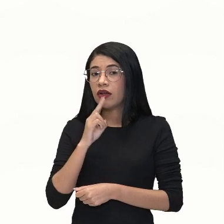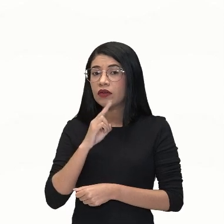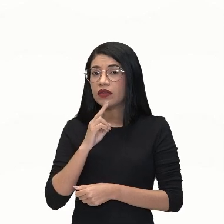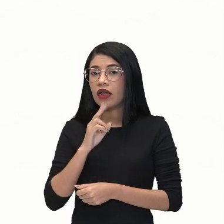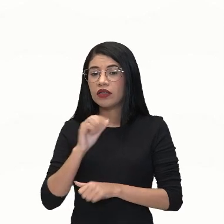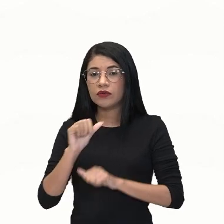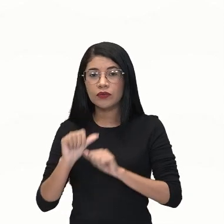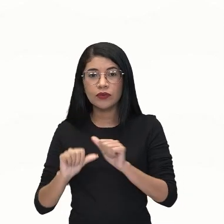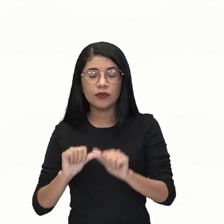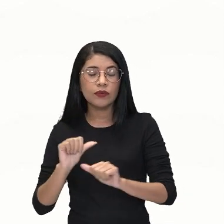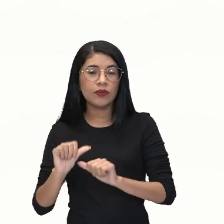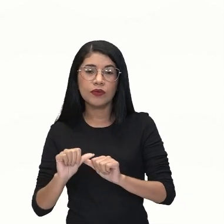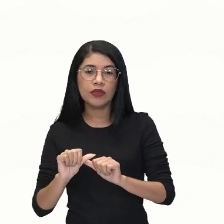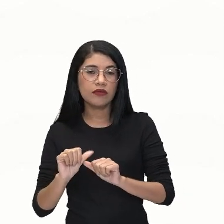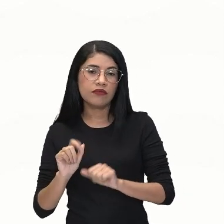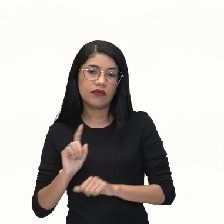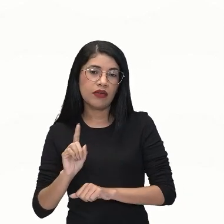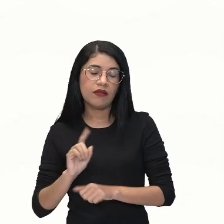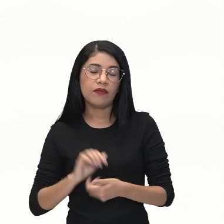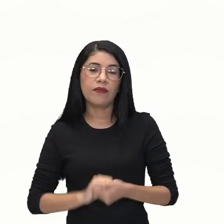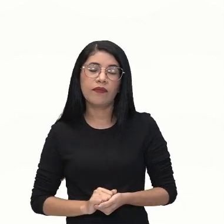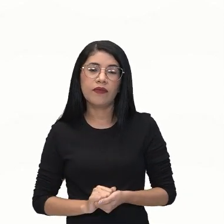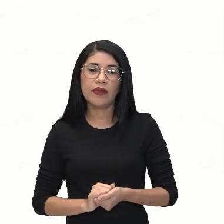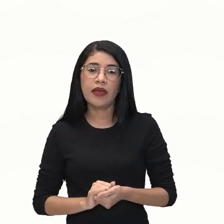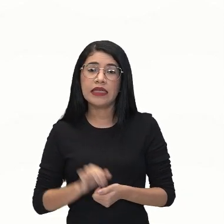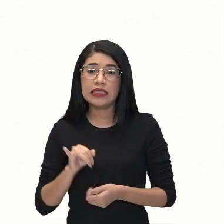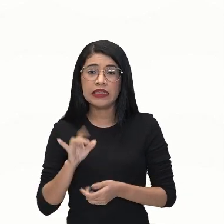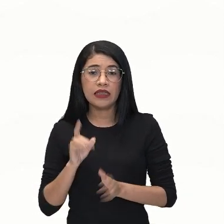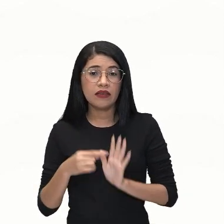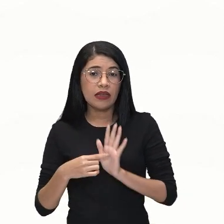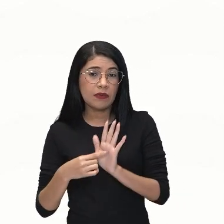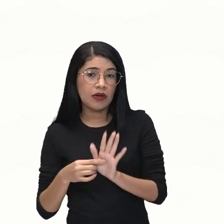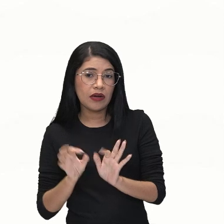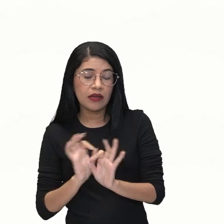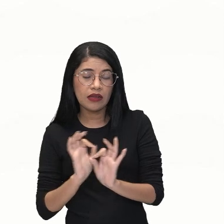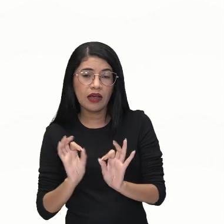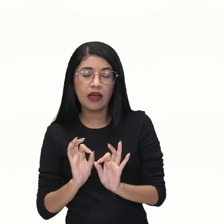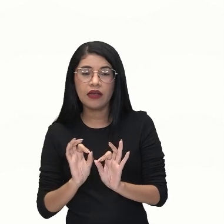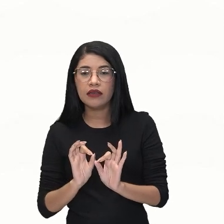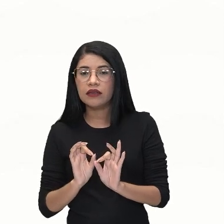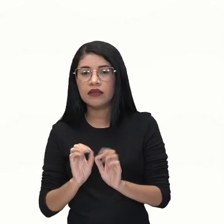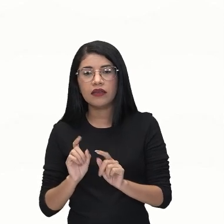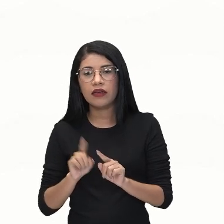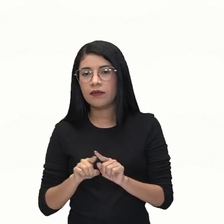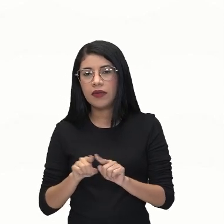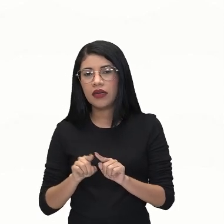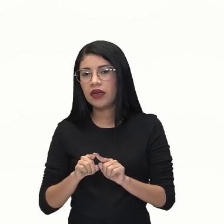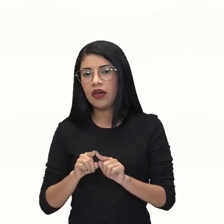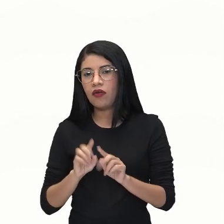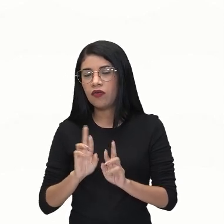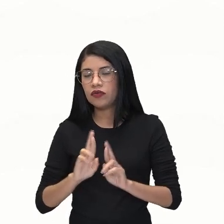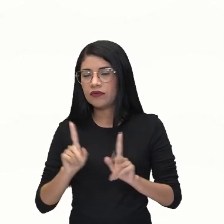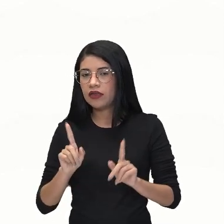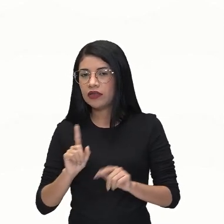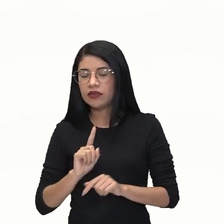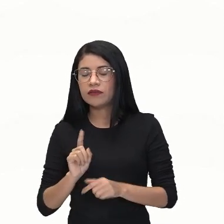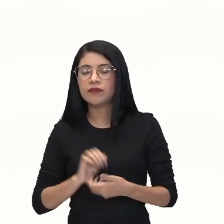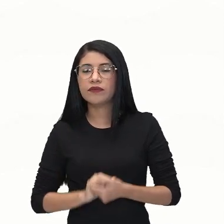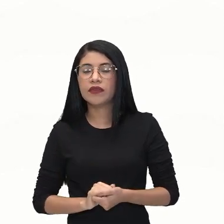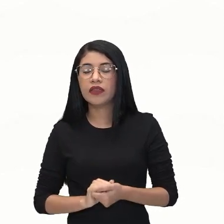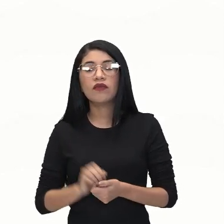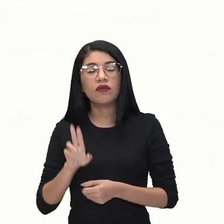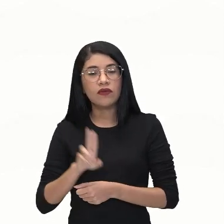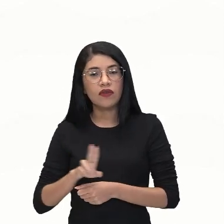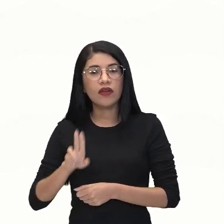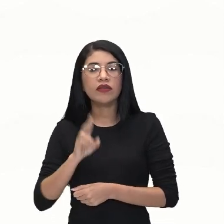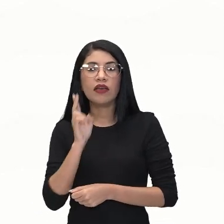vai mudar. Então, se ela não está afirmando isso, a gente também não vai contrariar, tá bom? A gente vai considerar essa